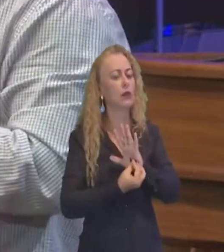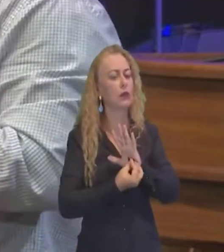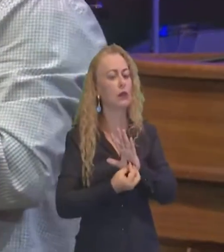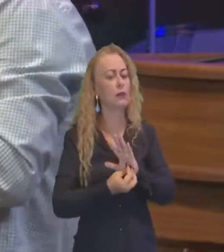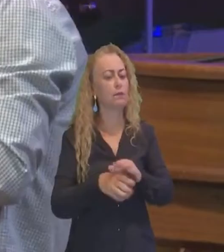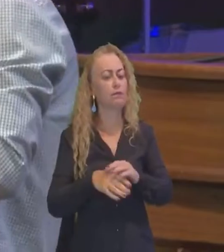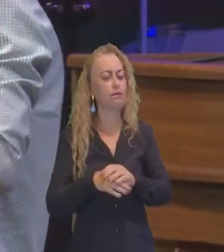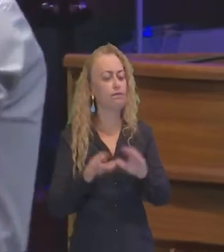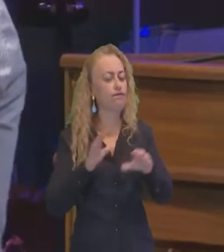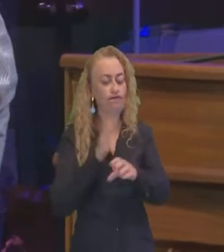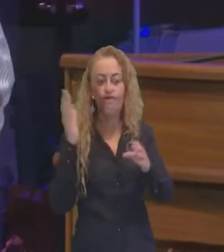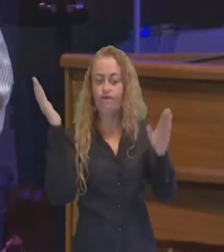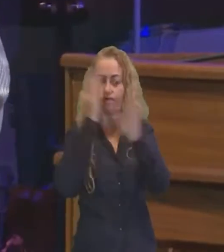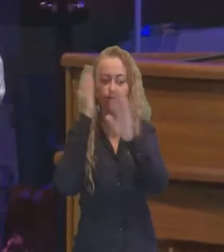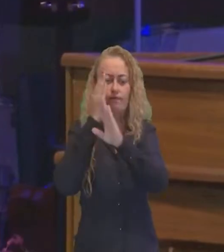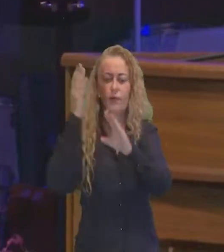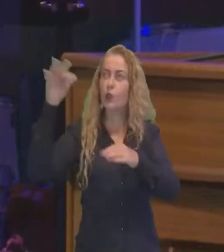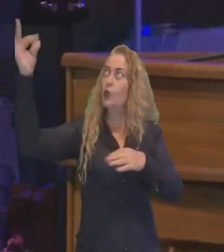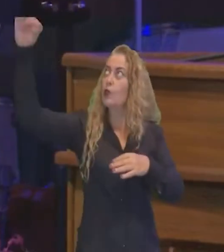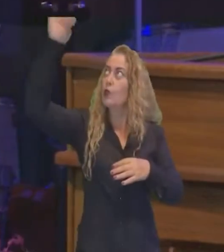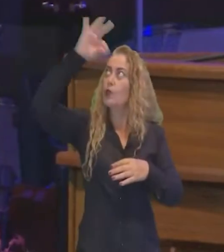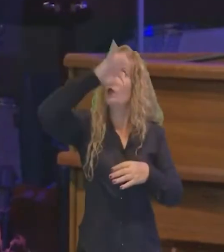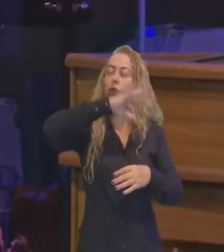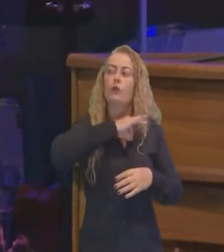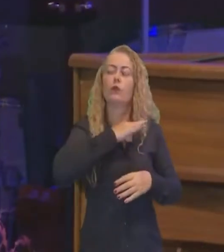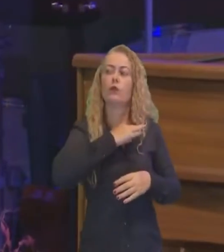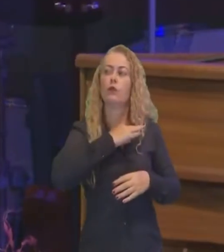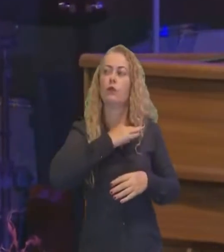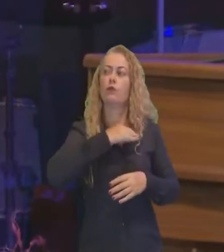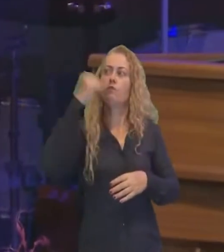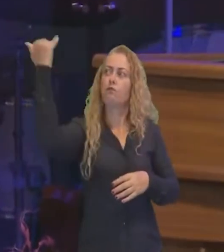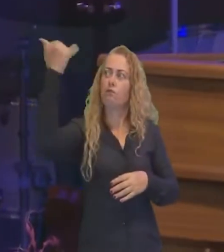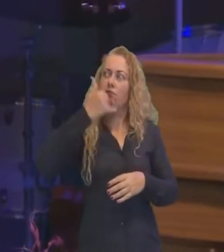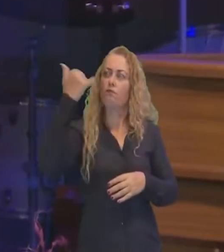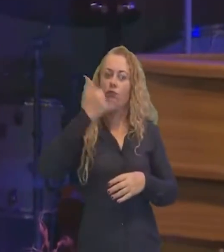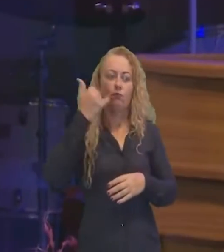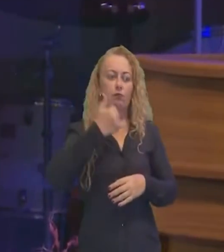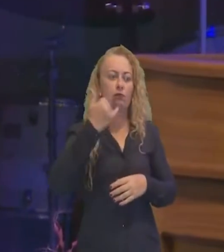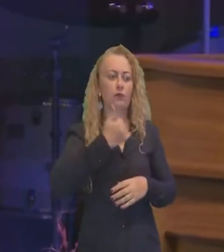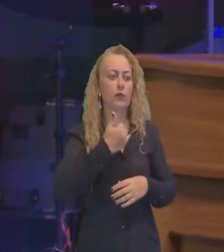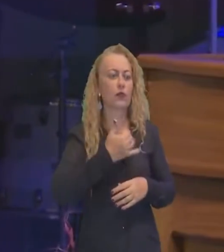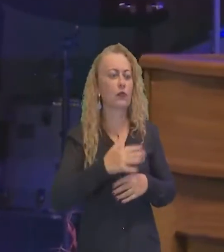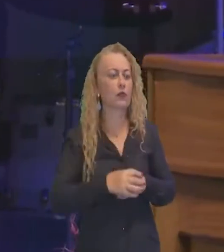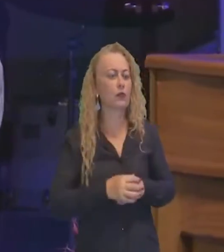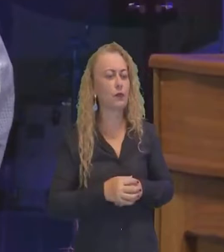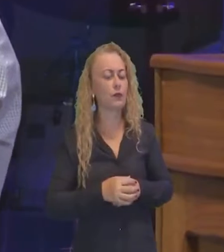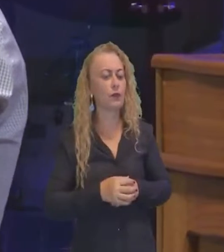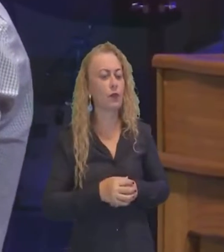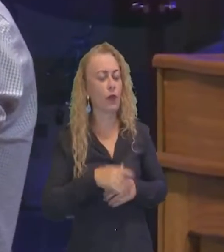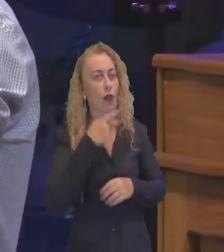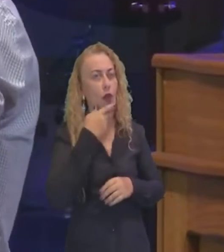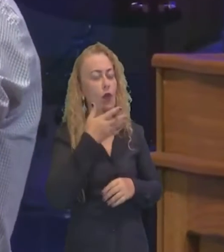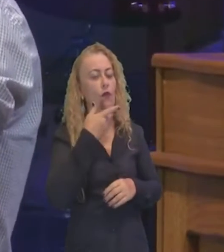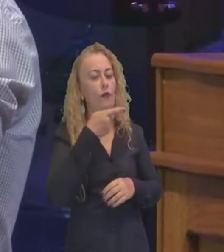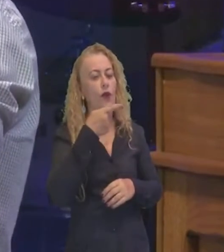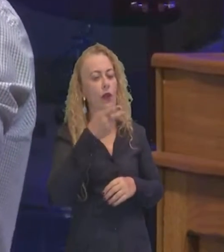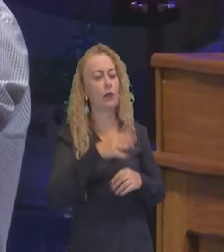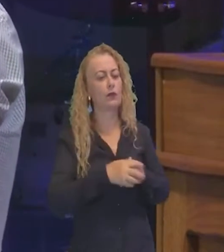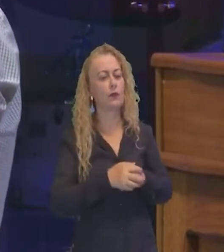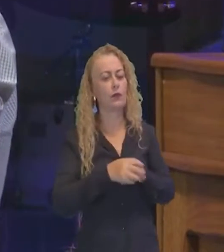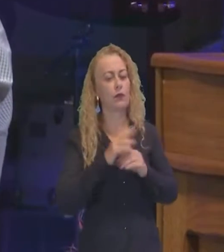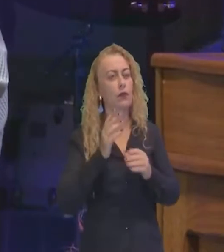de repente, o Espírito veio, mas essa é uma outra história. E eu falei, ficamos de